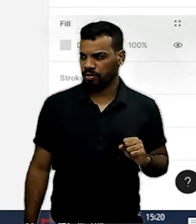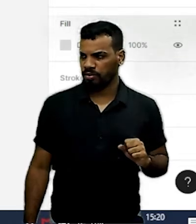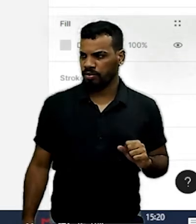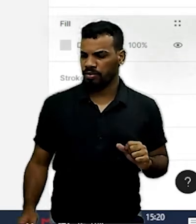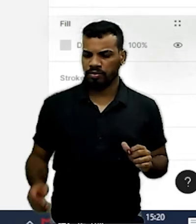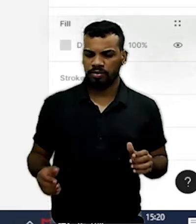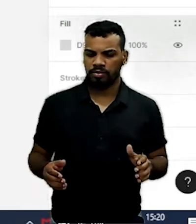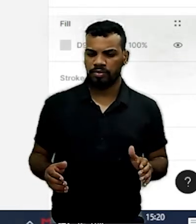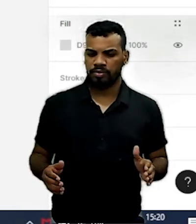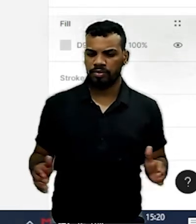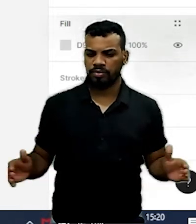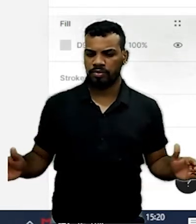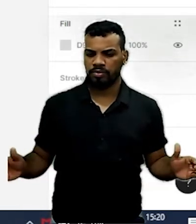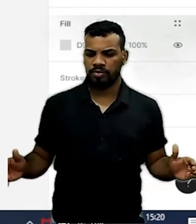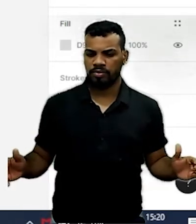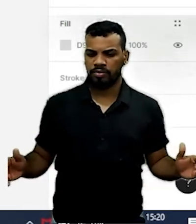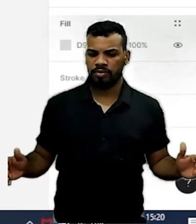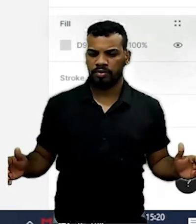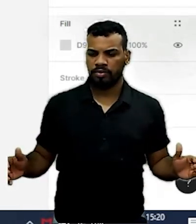Funciona igual.